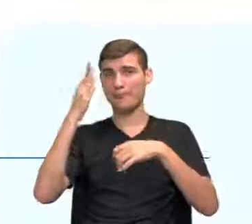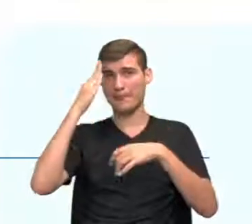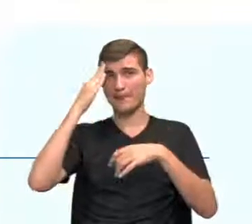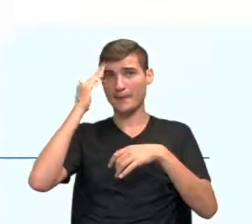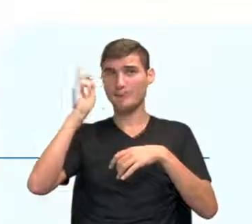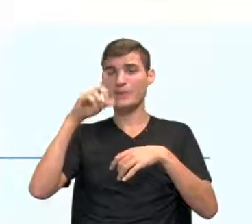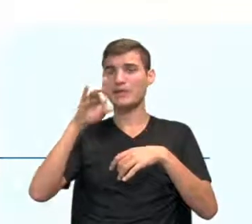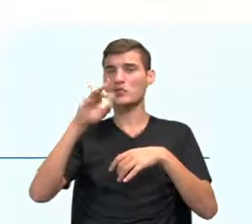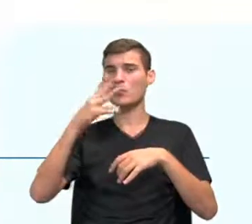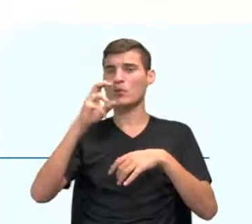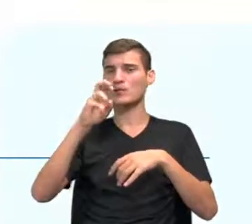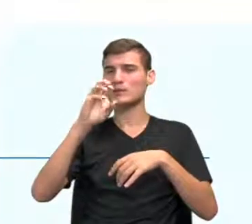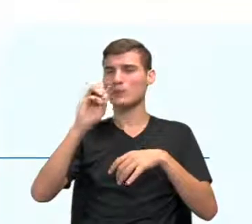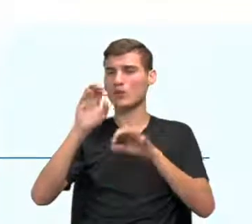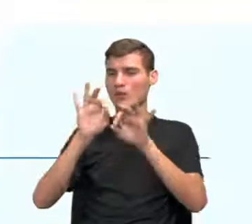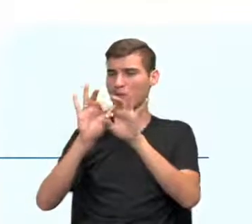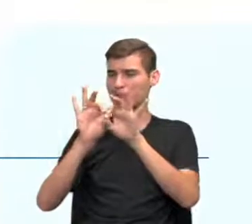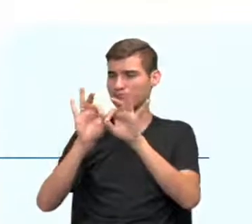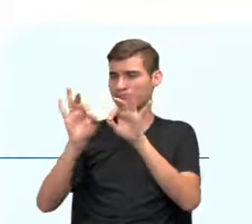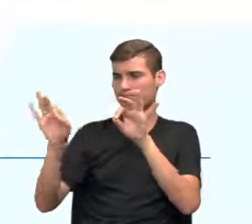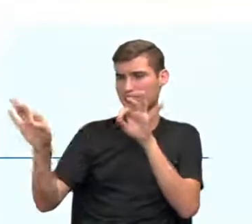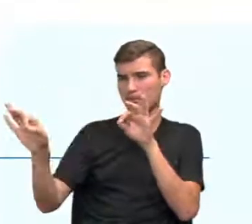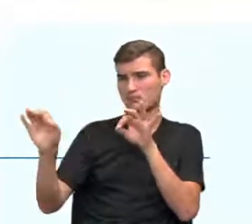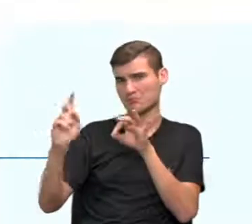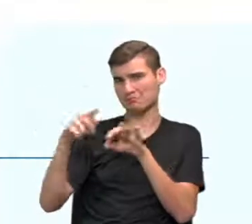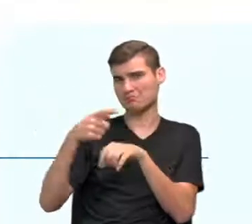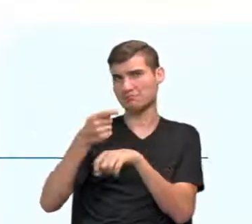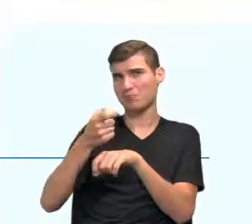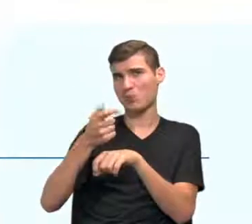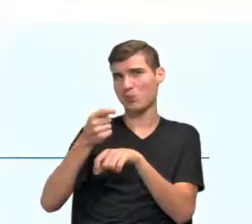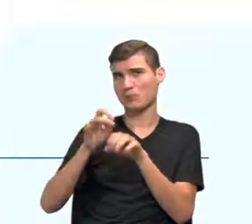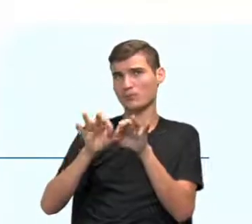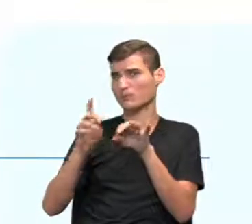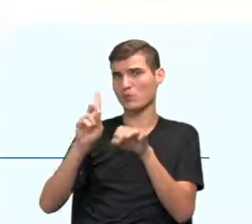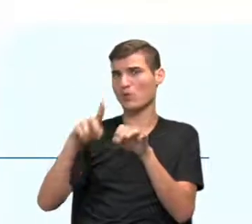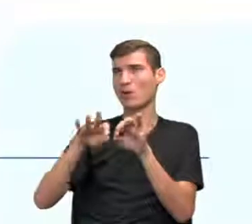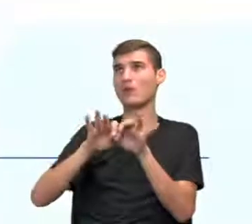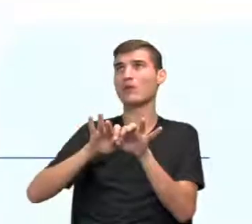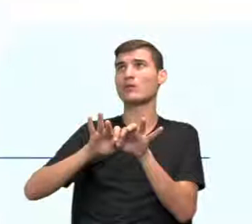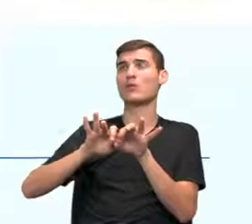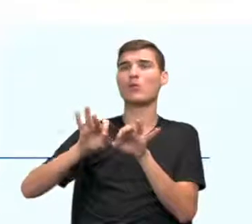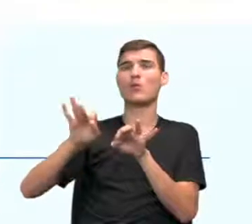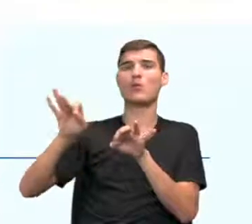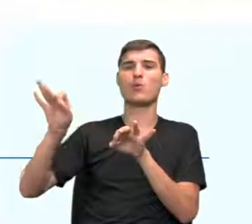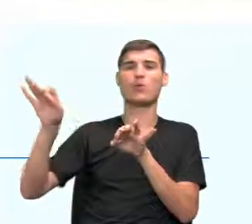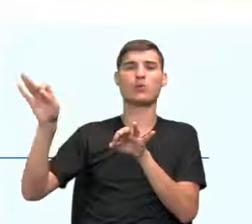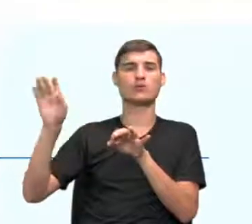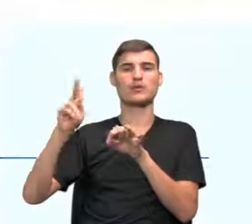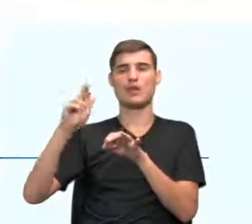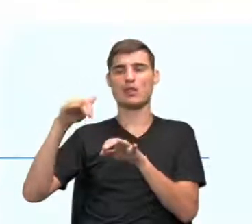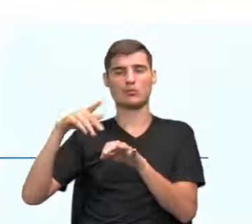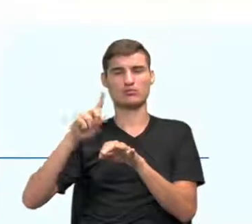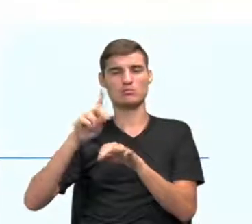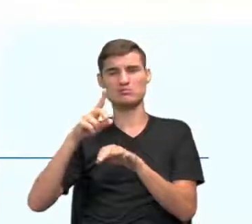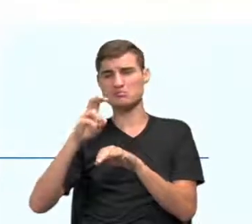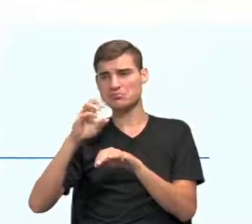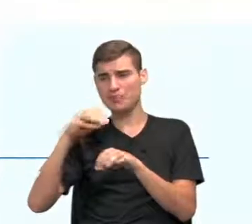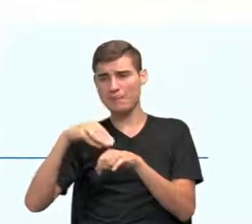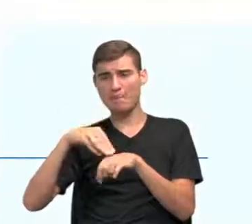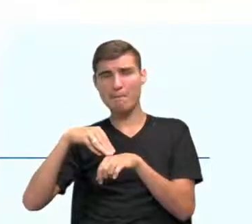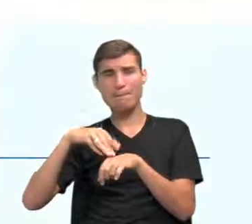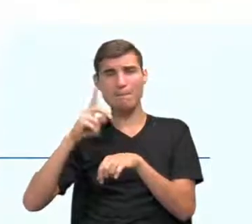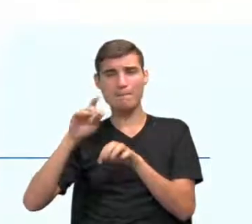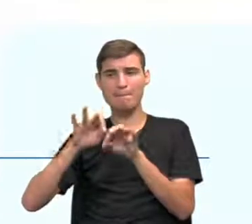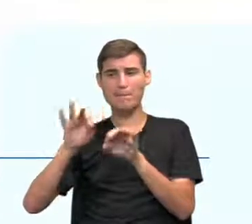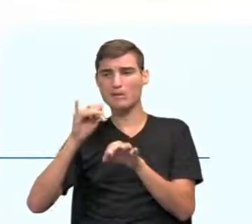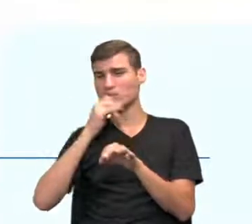só a 50 metros de distância, então é uma distância pequena. Então, você não está ligando dezenas, centenas de quilômetros, não está ligando duas empresas, uma no